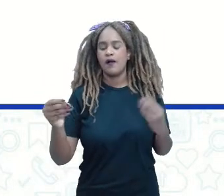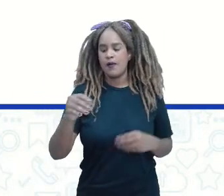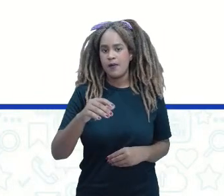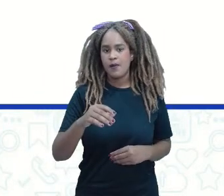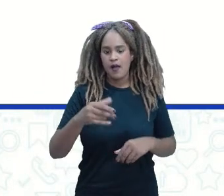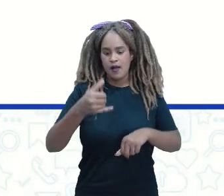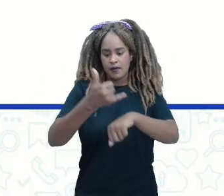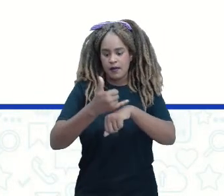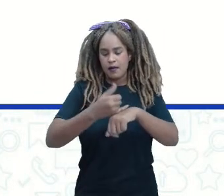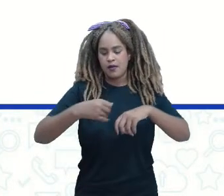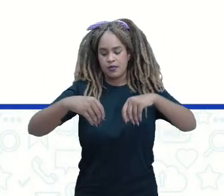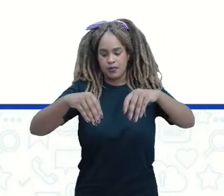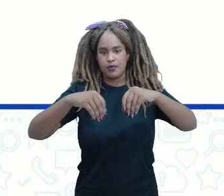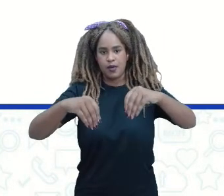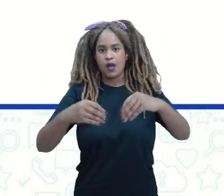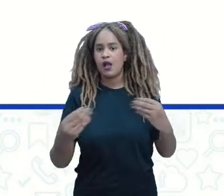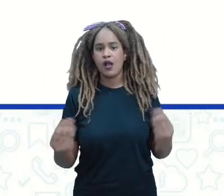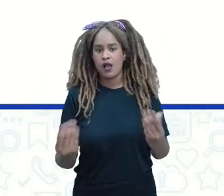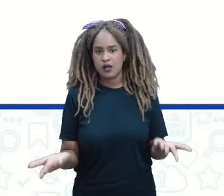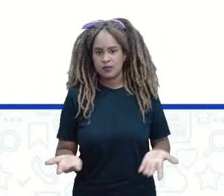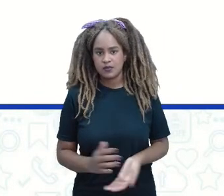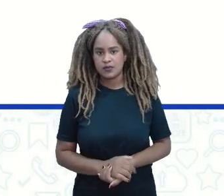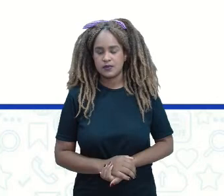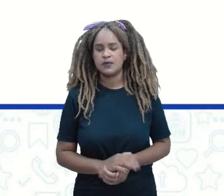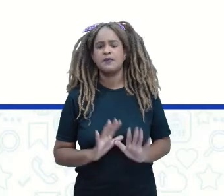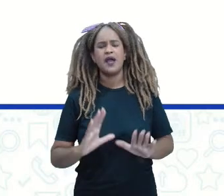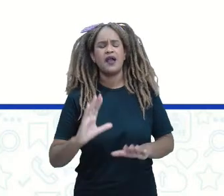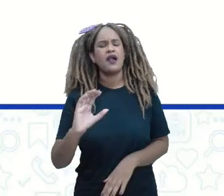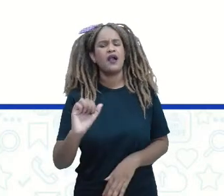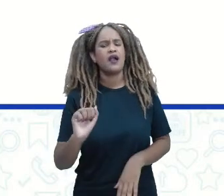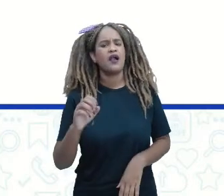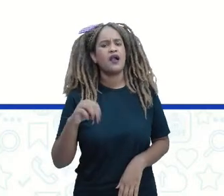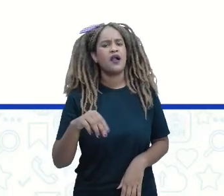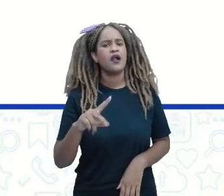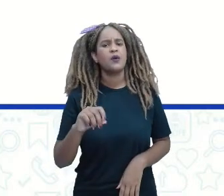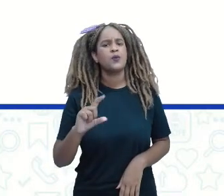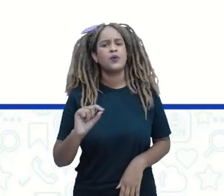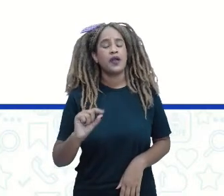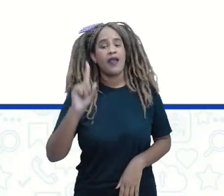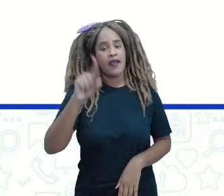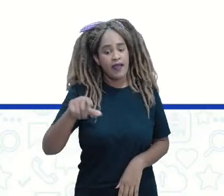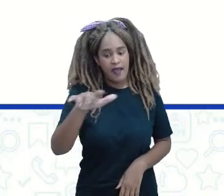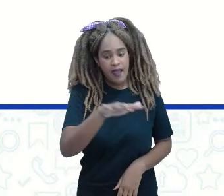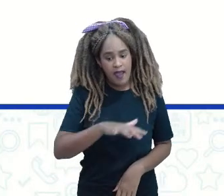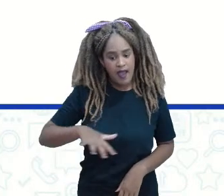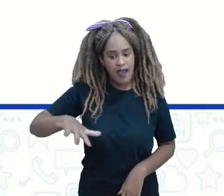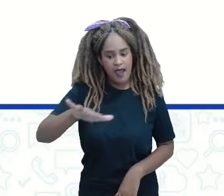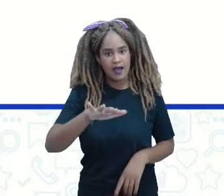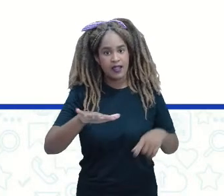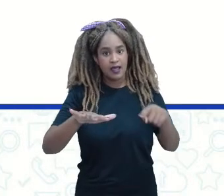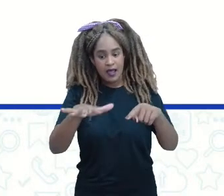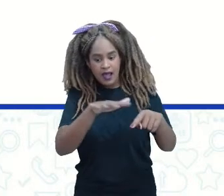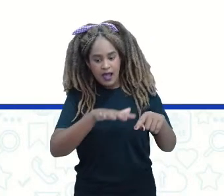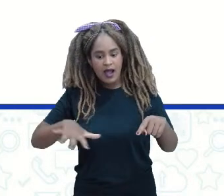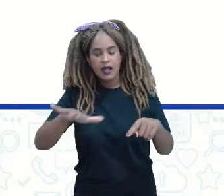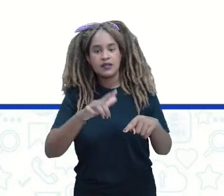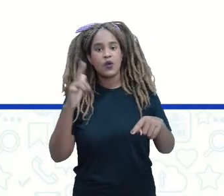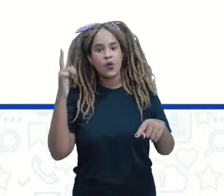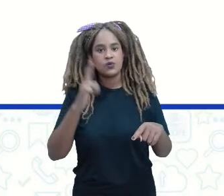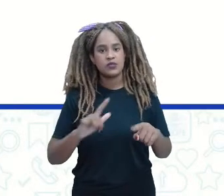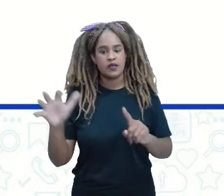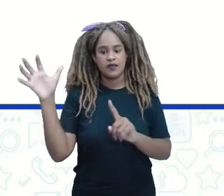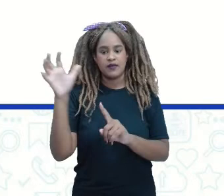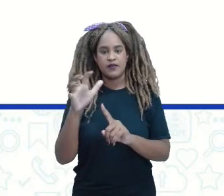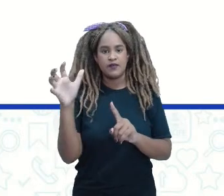as limalhas, olha aí. E o que é campo magnético, prof? Esse espaço aí, onde se manifestam os